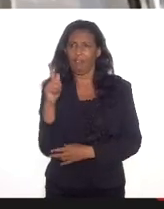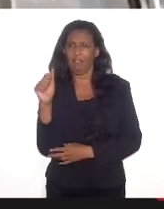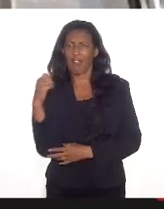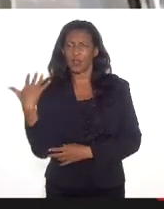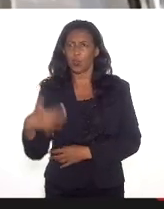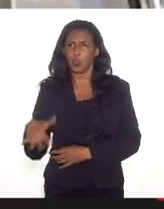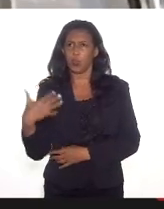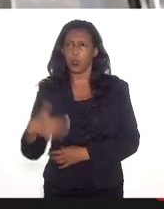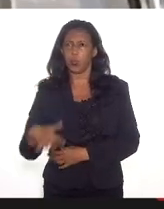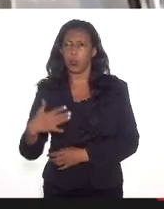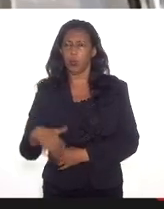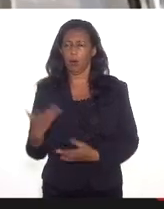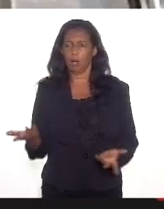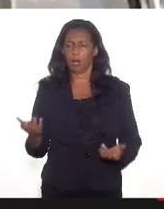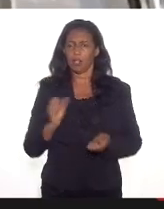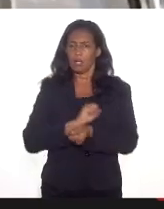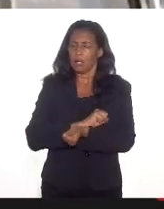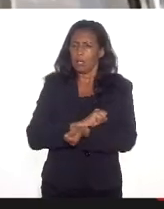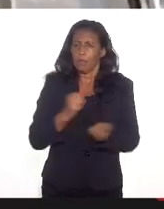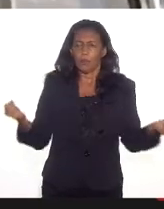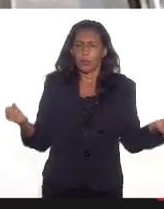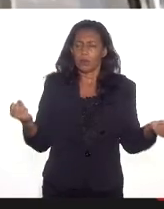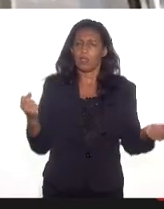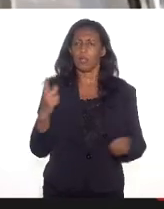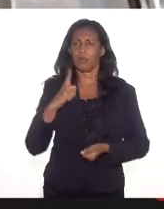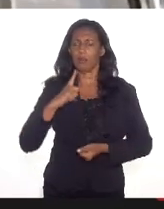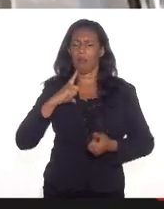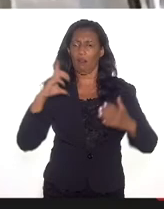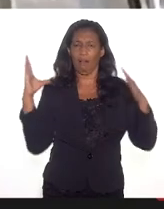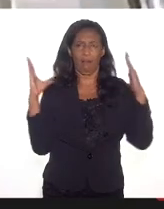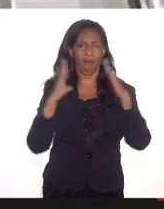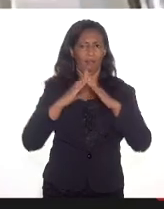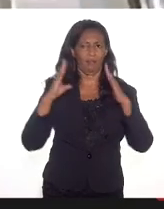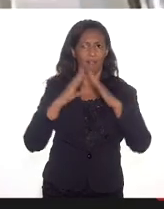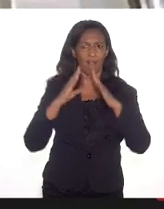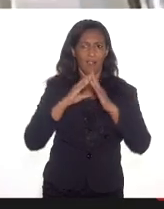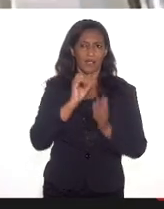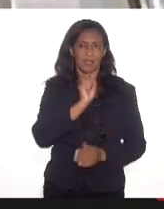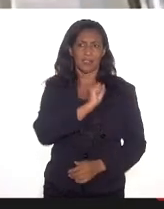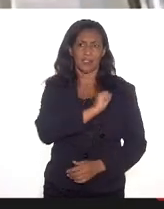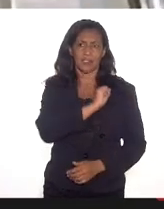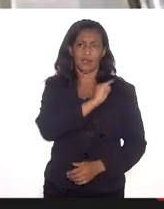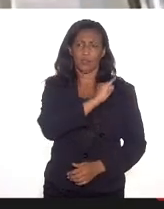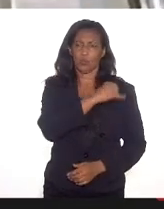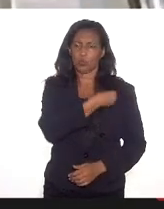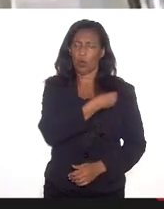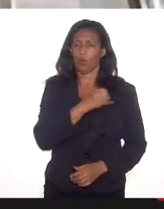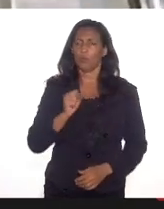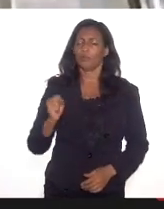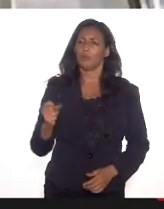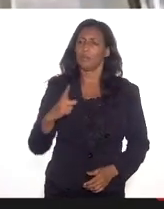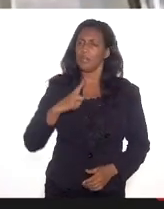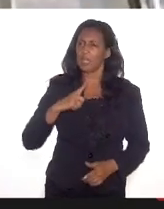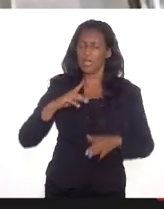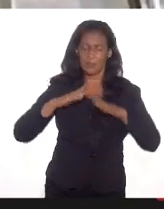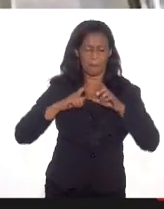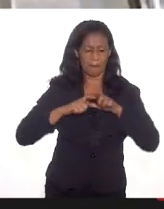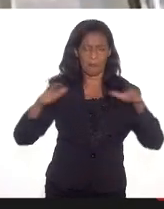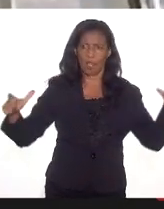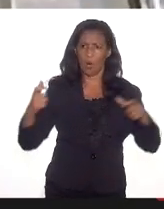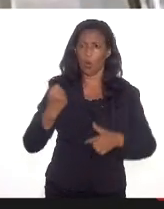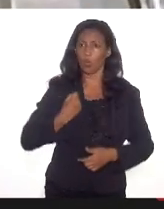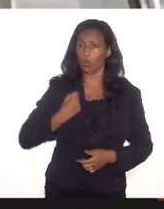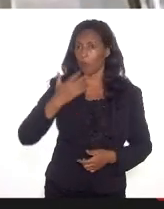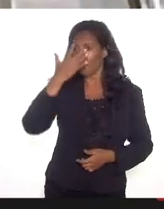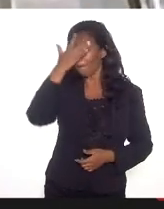habitações como se tem no Estado do Rio de Janeiro São João de Meriti tem maior número de pessoas